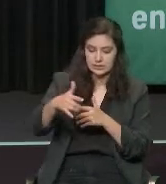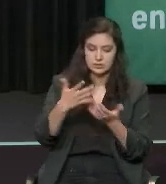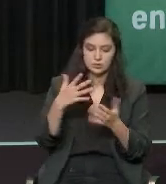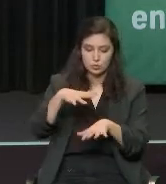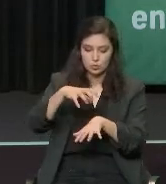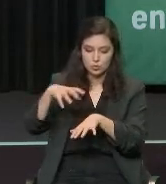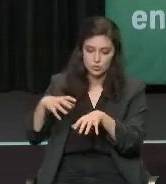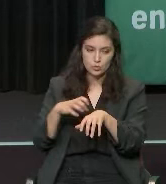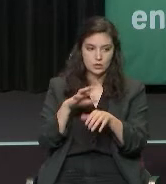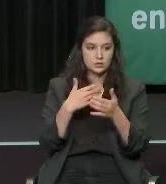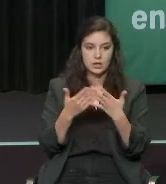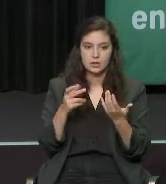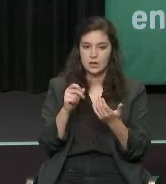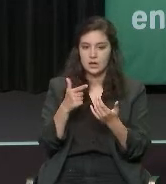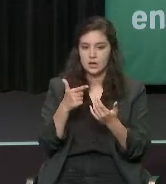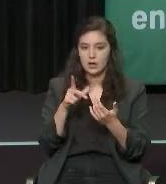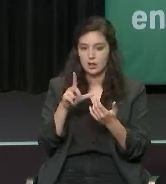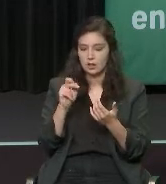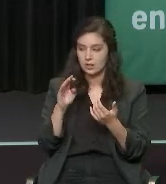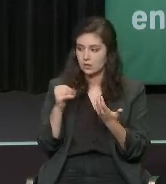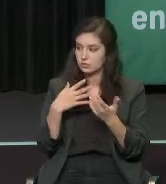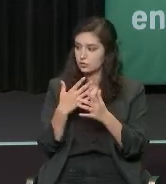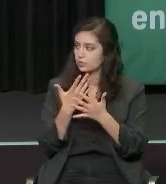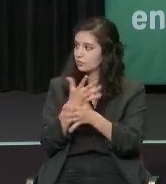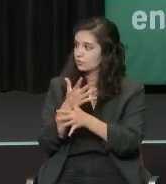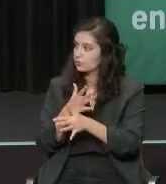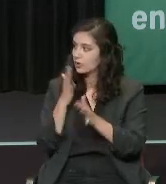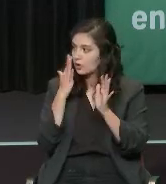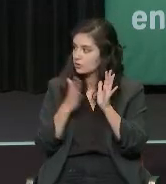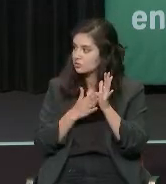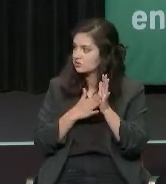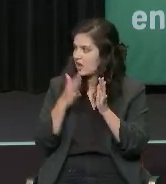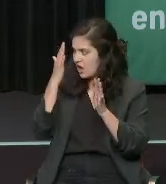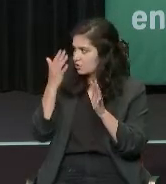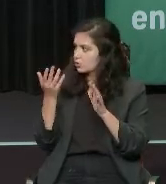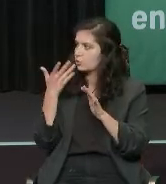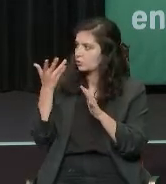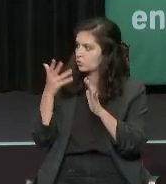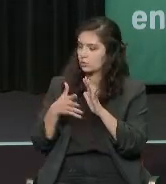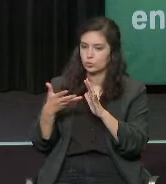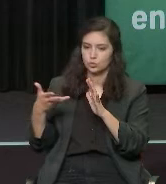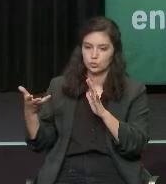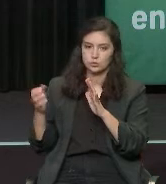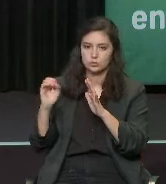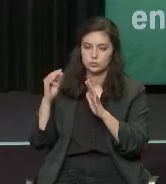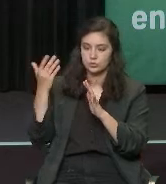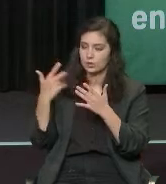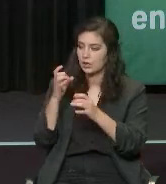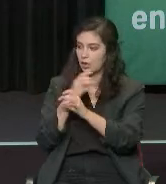fazer a cartografia, o atlas do regime de fogo mais completo que existe, pelo menos na Europa, será? Para não dizer do mundo.